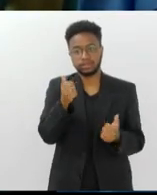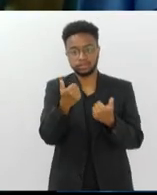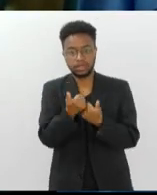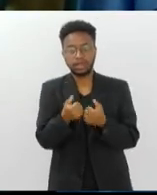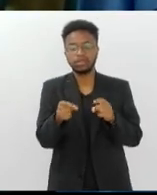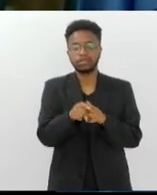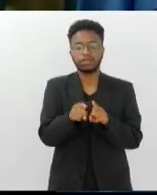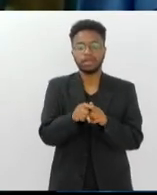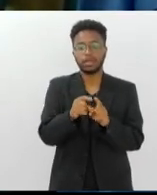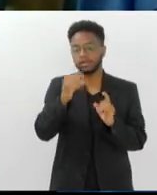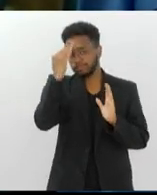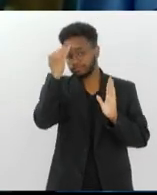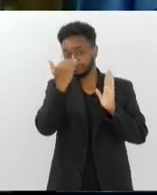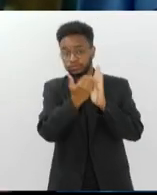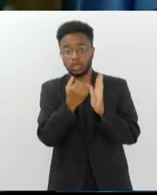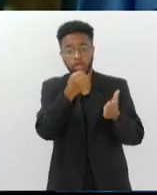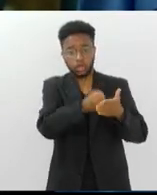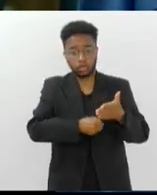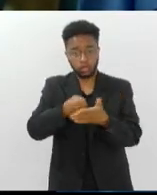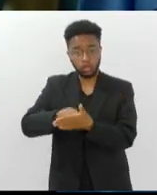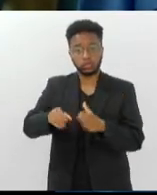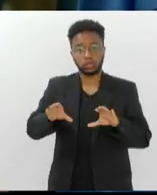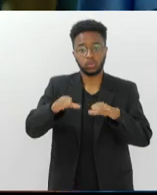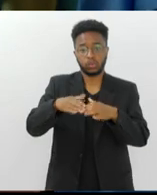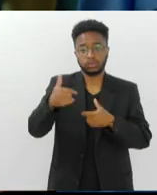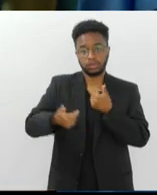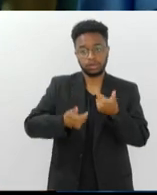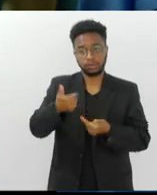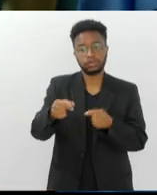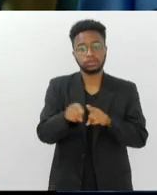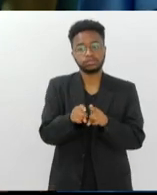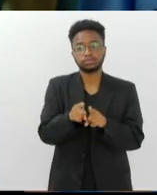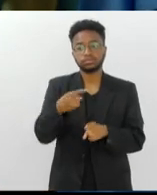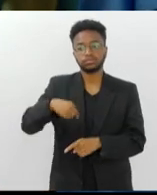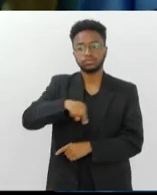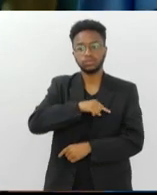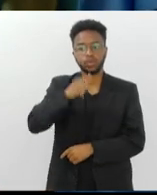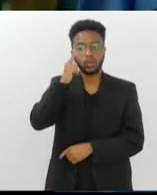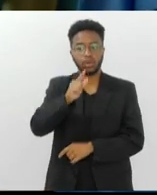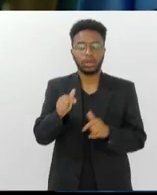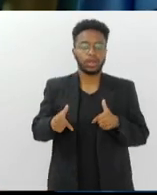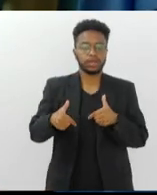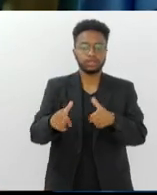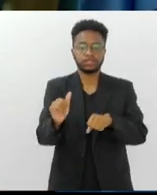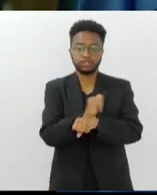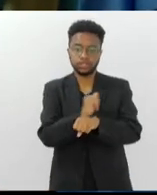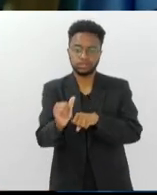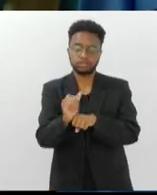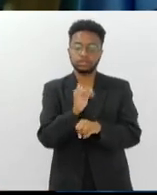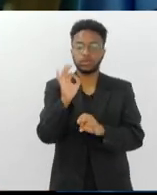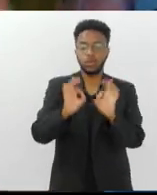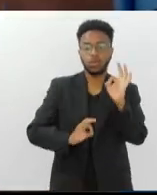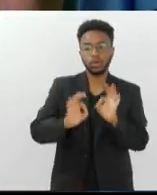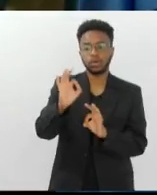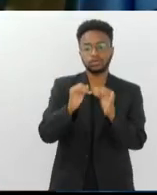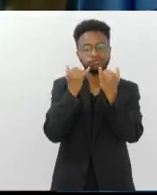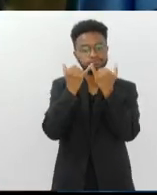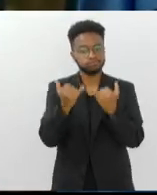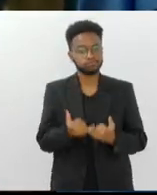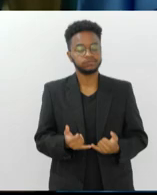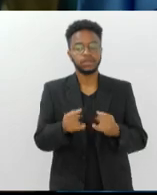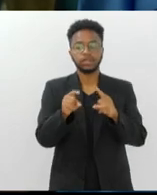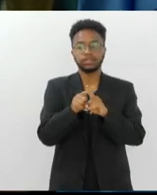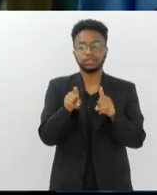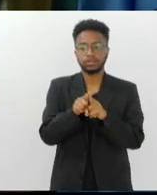no cumprimento das lutas da classe trabalhadora, para que possamos adotar tanto estratégias e táticas de organização semelhantes,